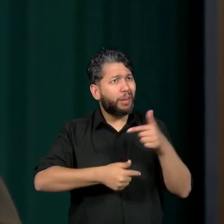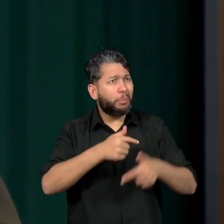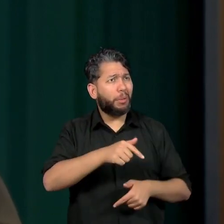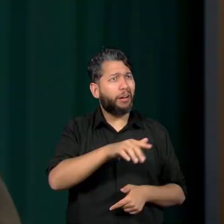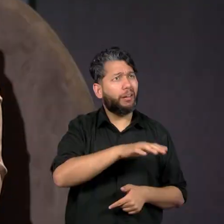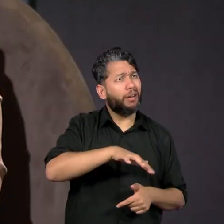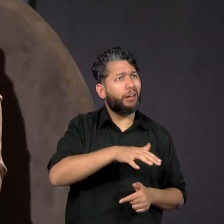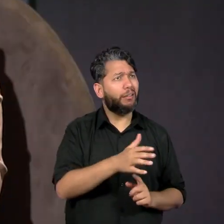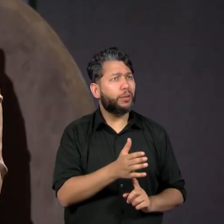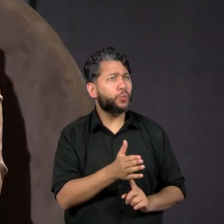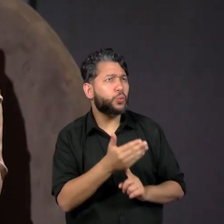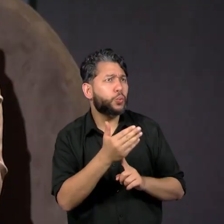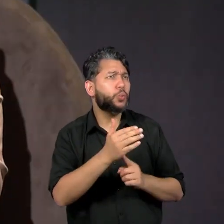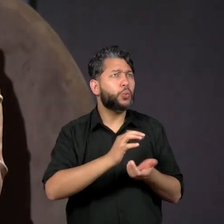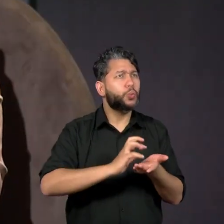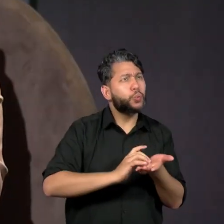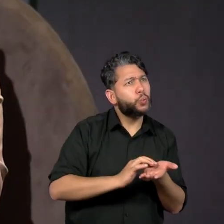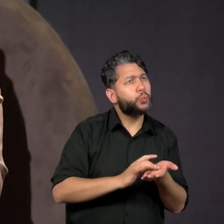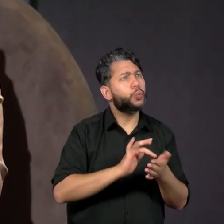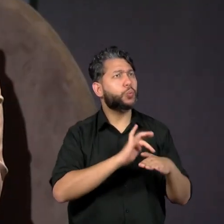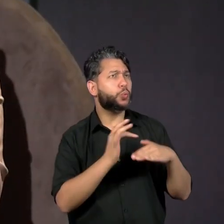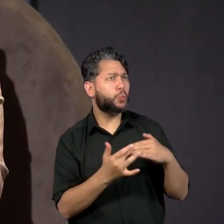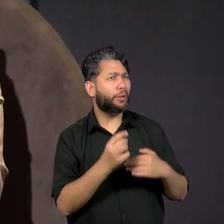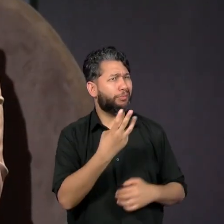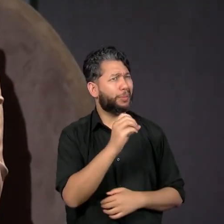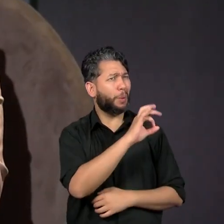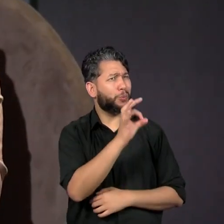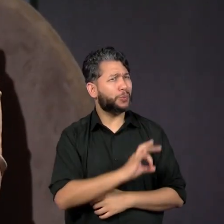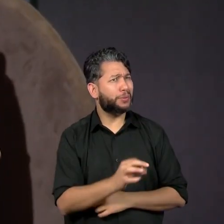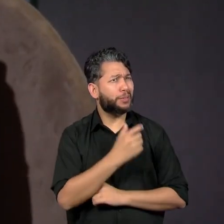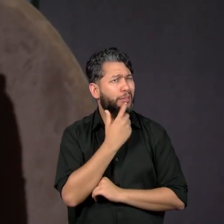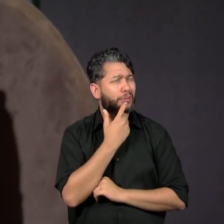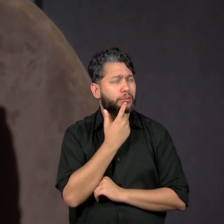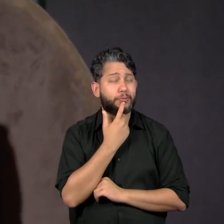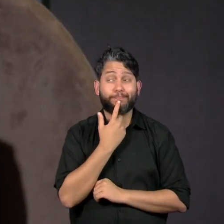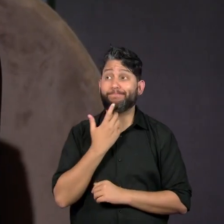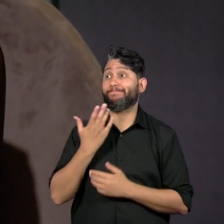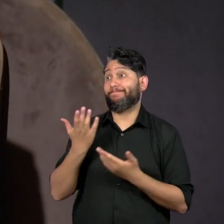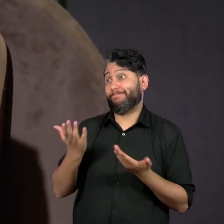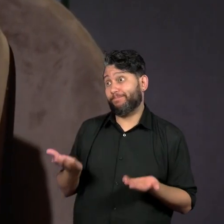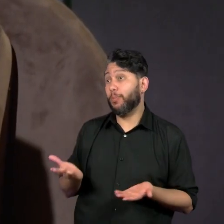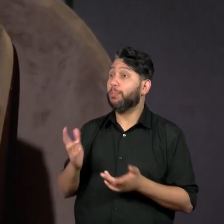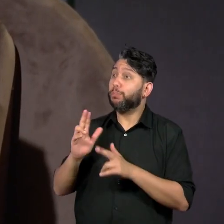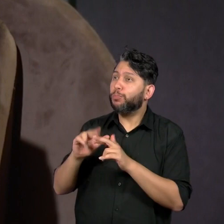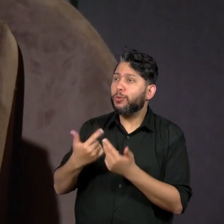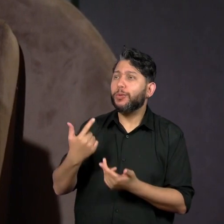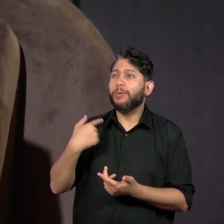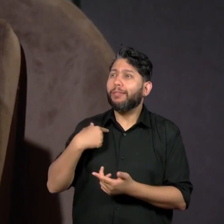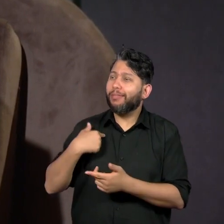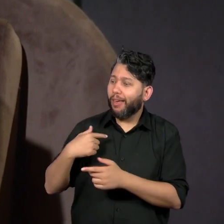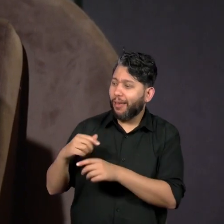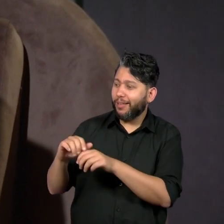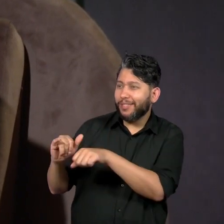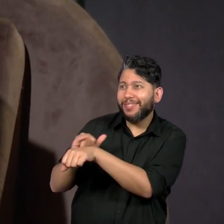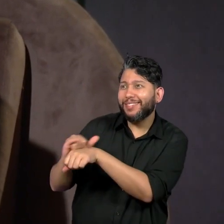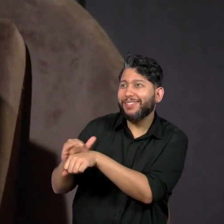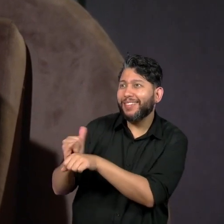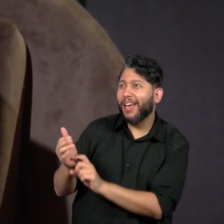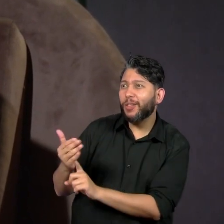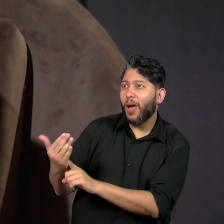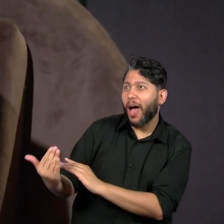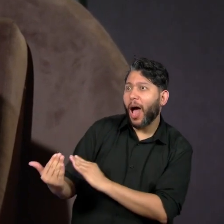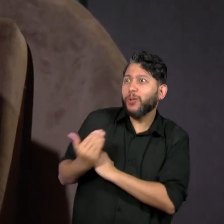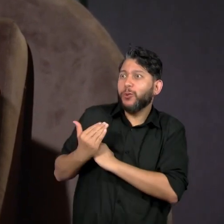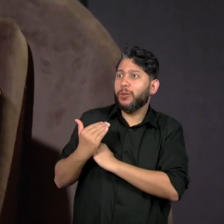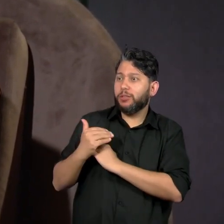em tecnologia. As soluções tecnológicas vão ajudar justamente com esse recurso que o senhor comentou aí para otimizar, fazer